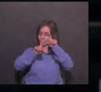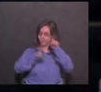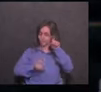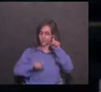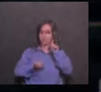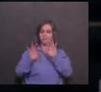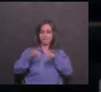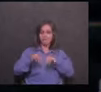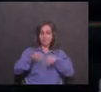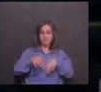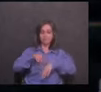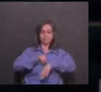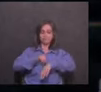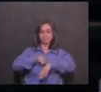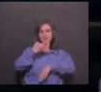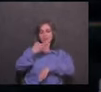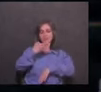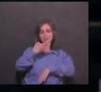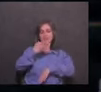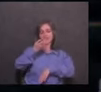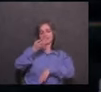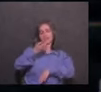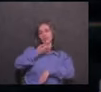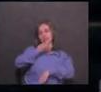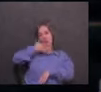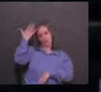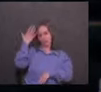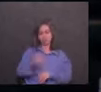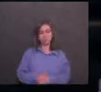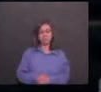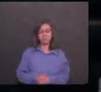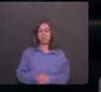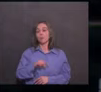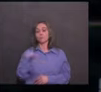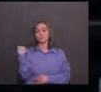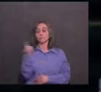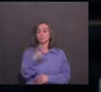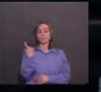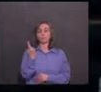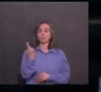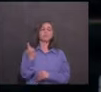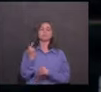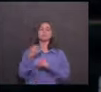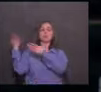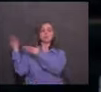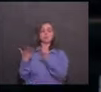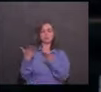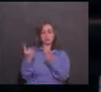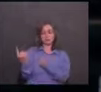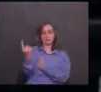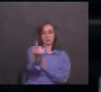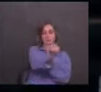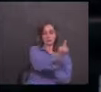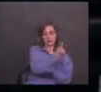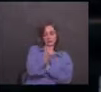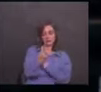às 7h. Por isso, vos convidamos a todos a associarem-se a este momento conclusivo da